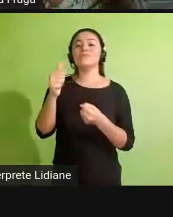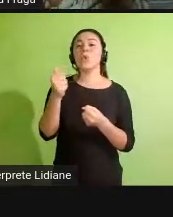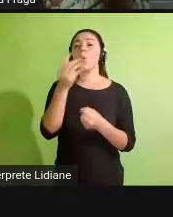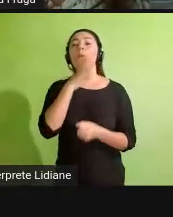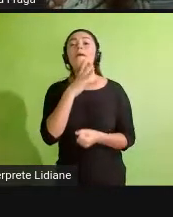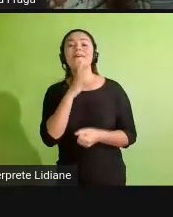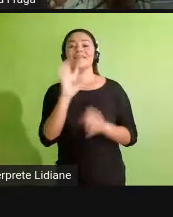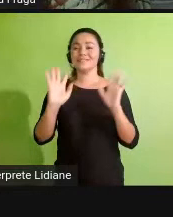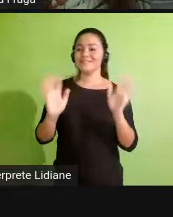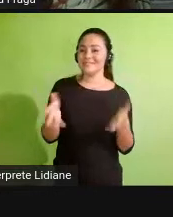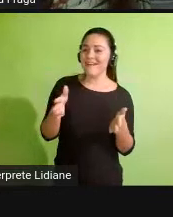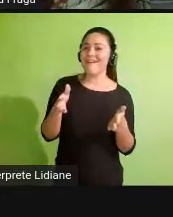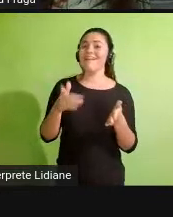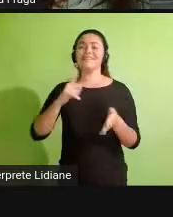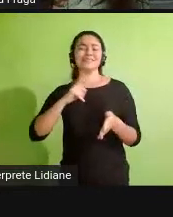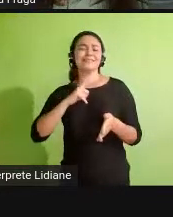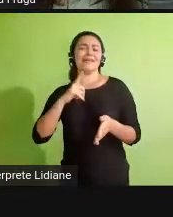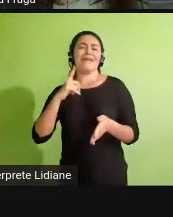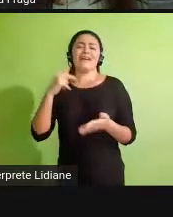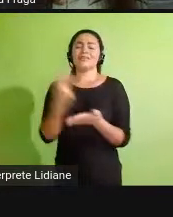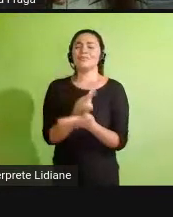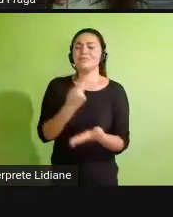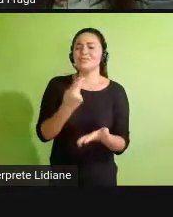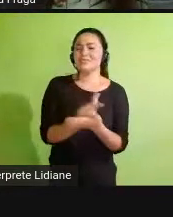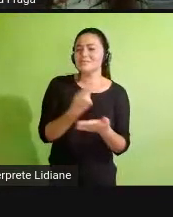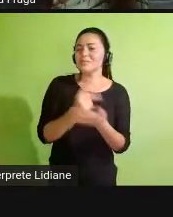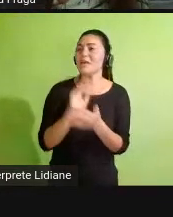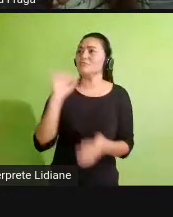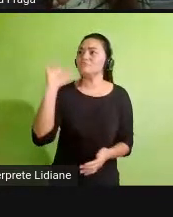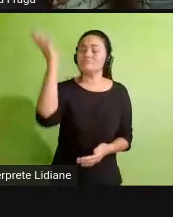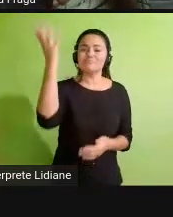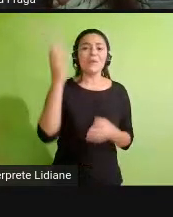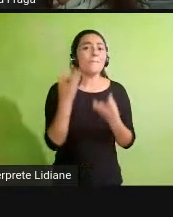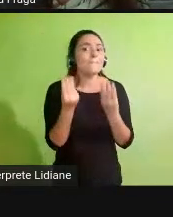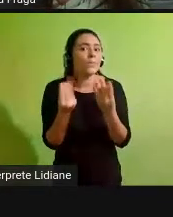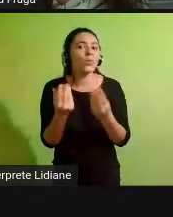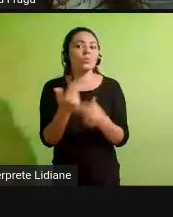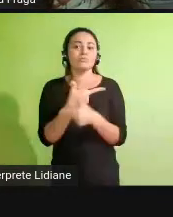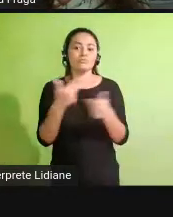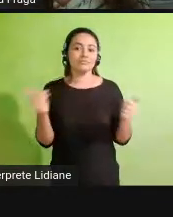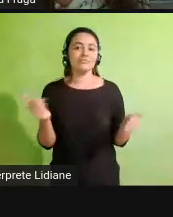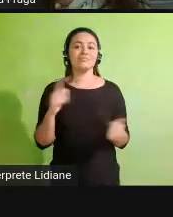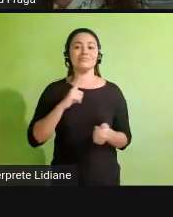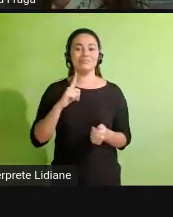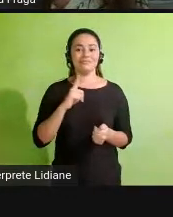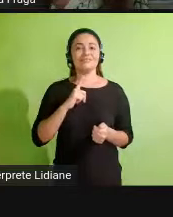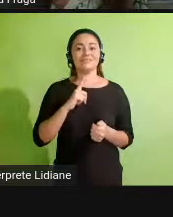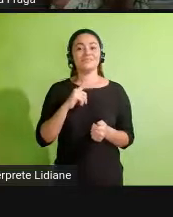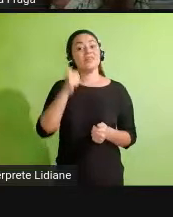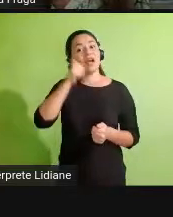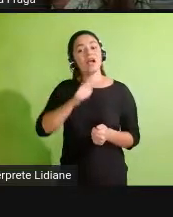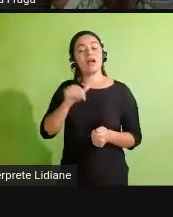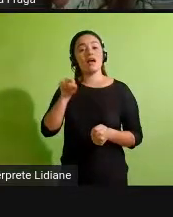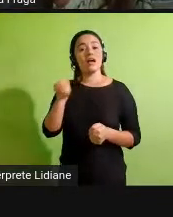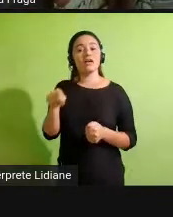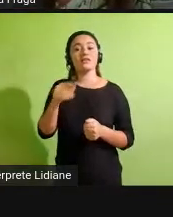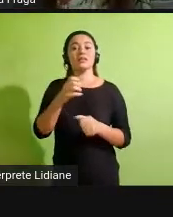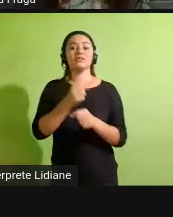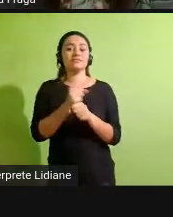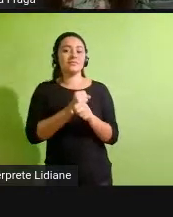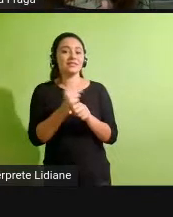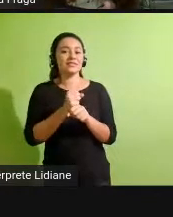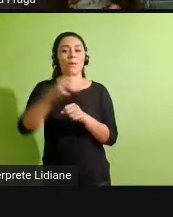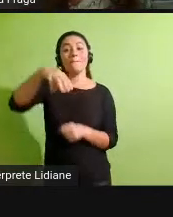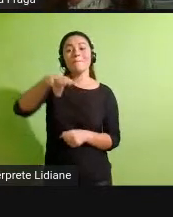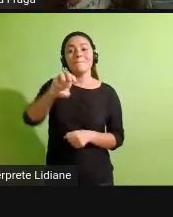acontecimentos. Magdalena Carmen Frida Kahlo Calderón nasceu em 6 de julho de 1907 na cidade do México, onde